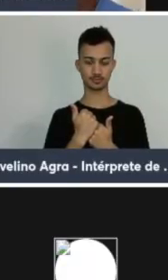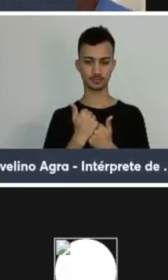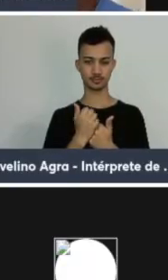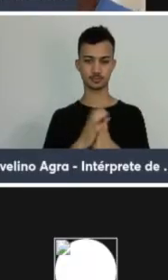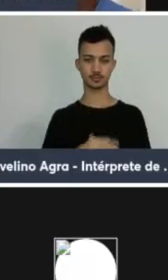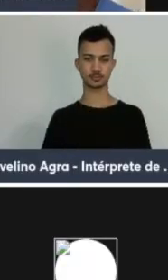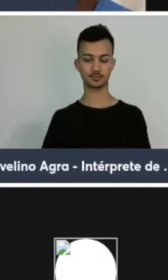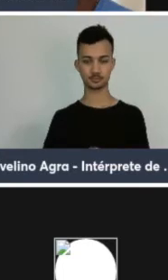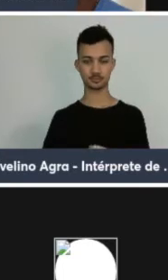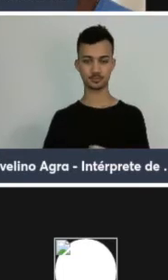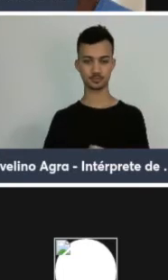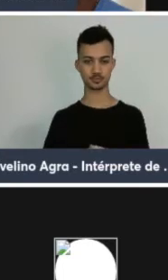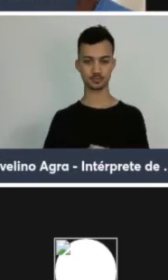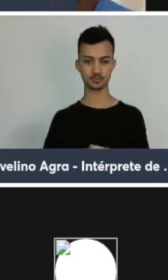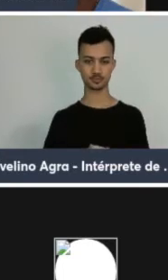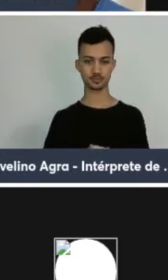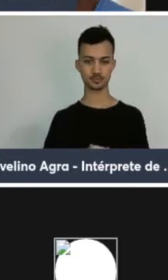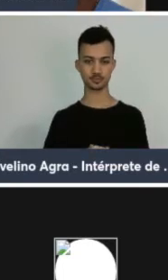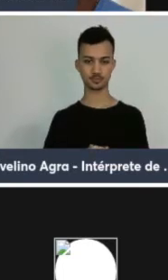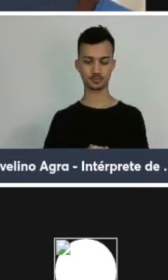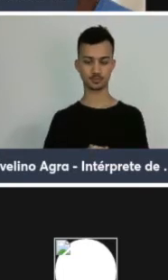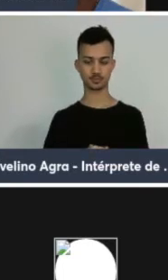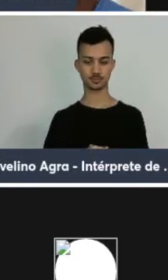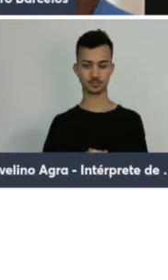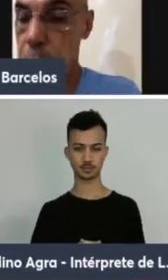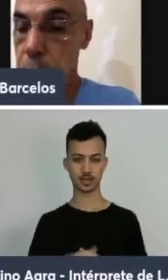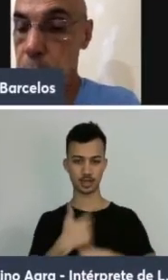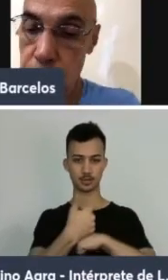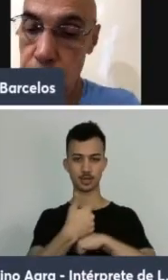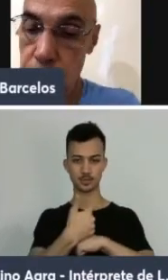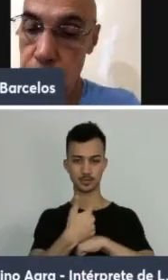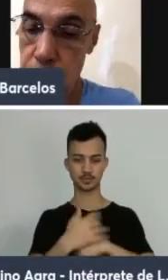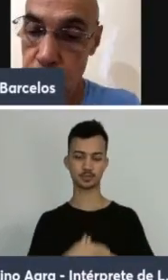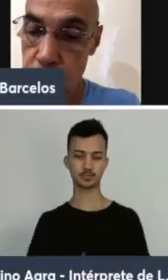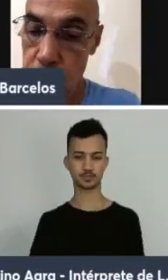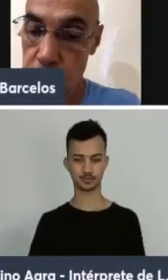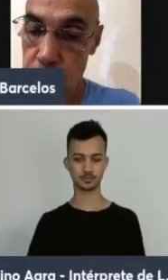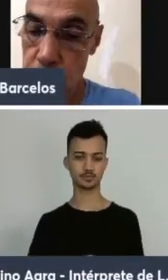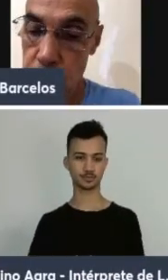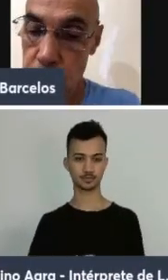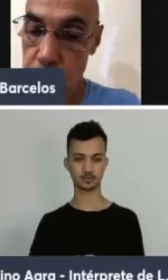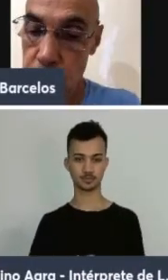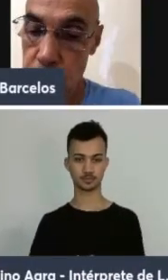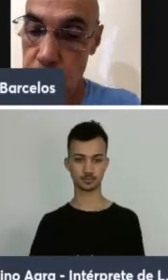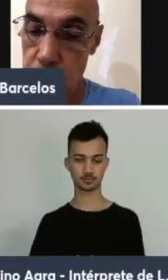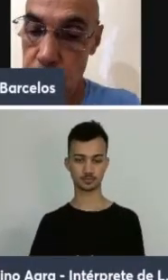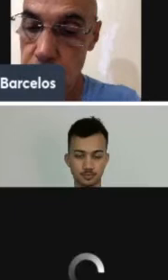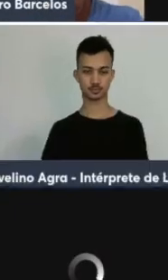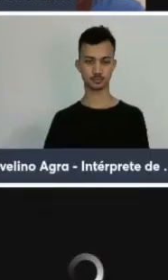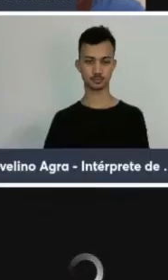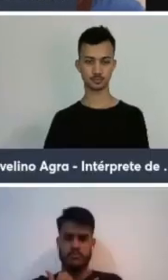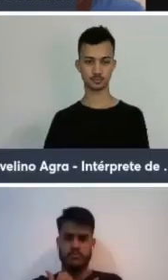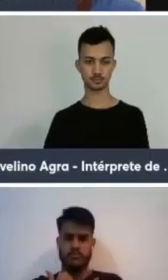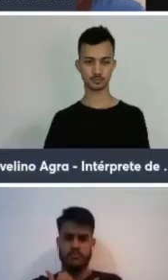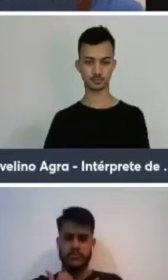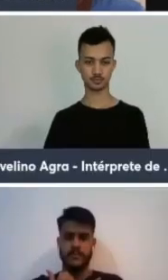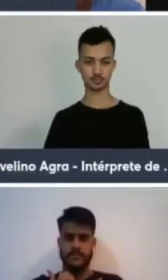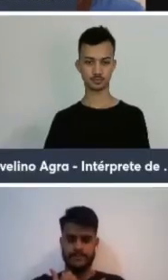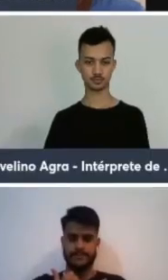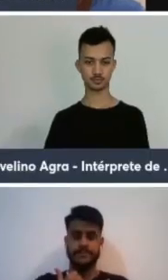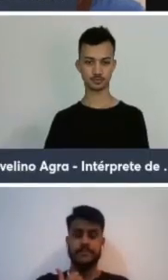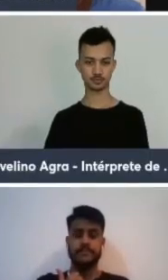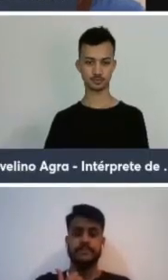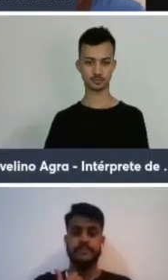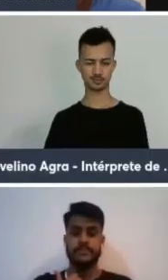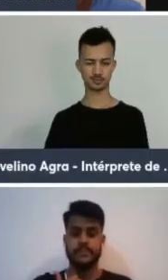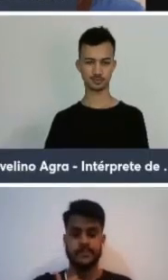estruturar como postura de moral do indivíduo, individual, e aí o indivíduo hoje é o que, na minha opinião, é